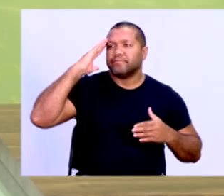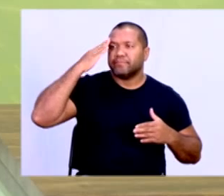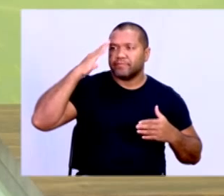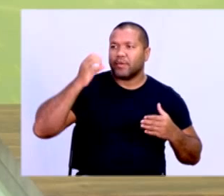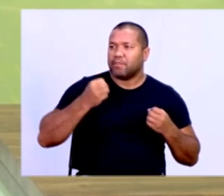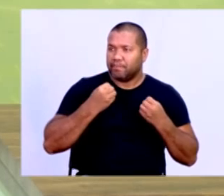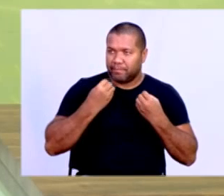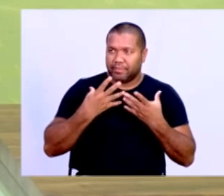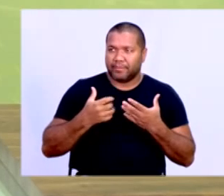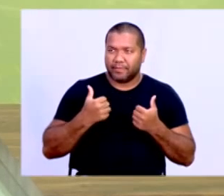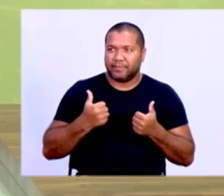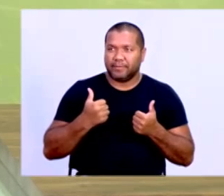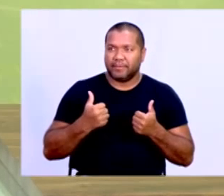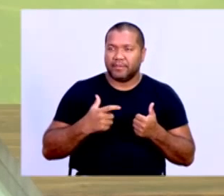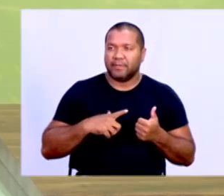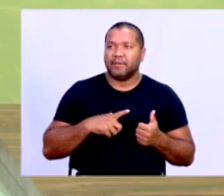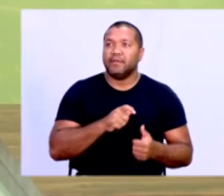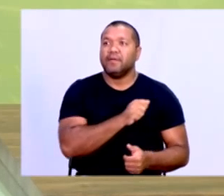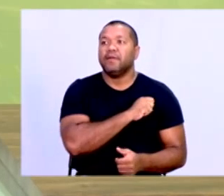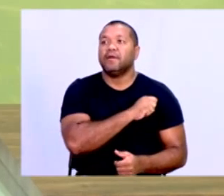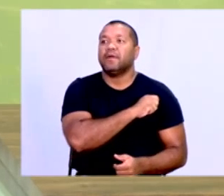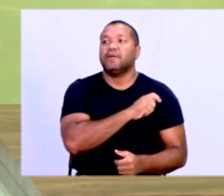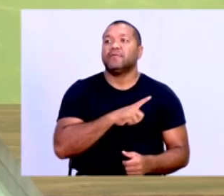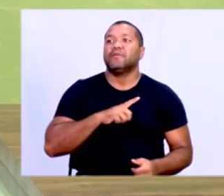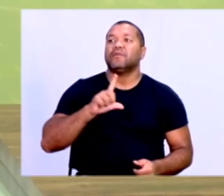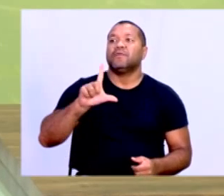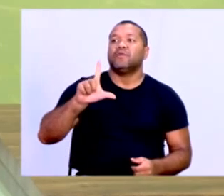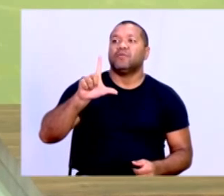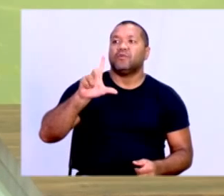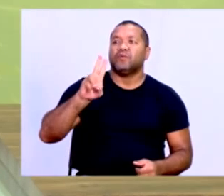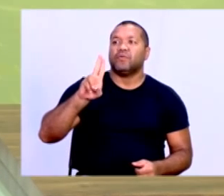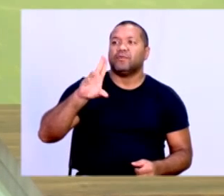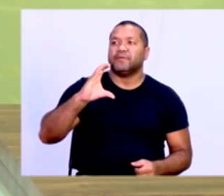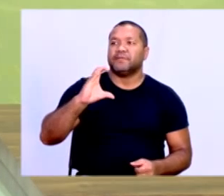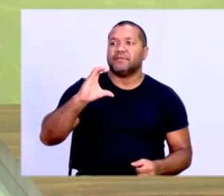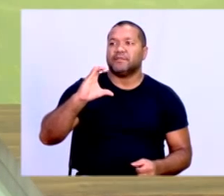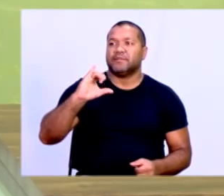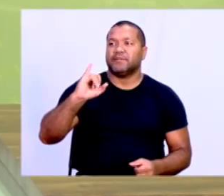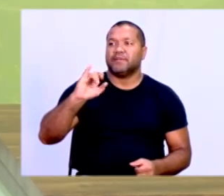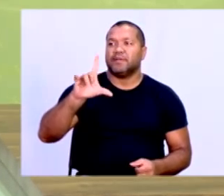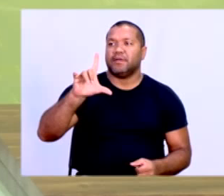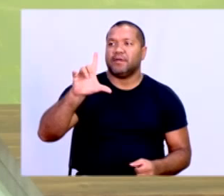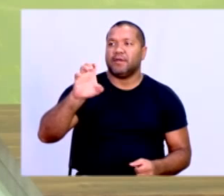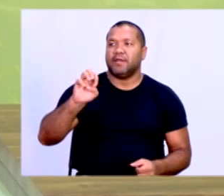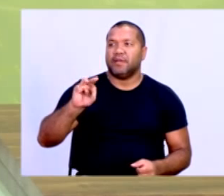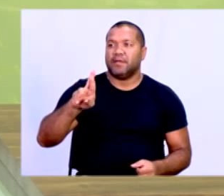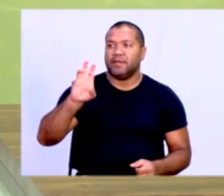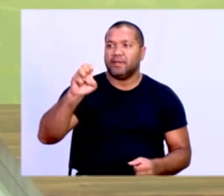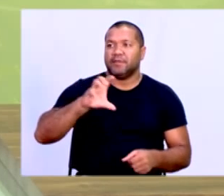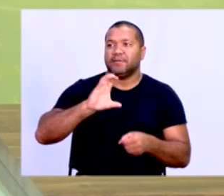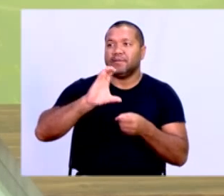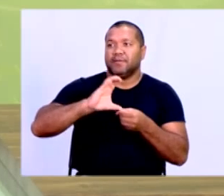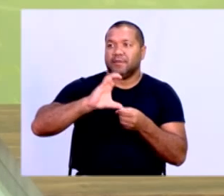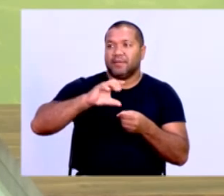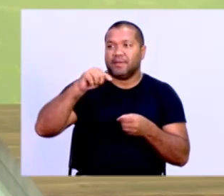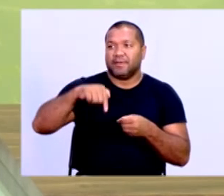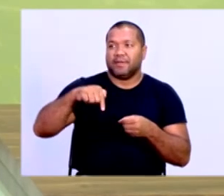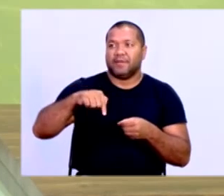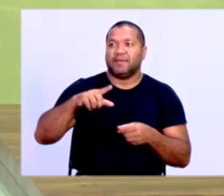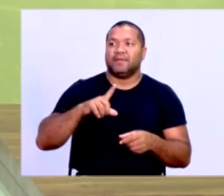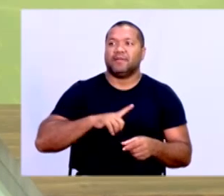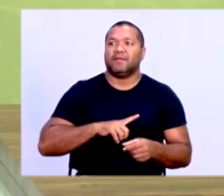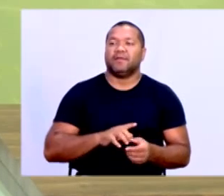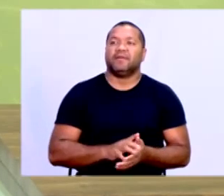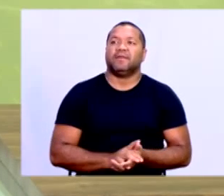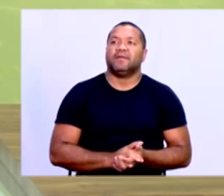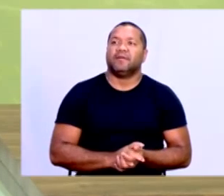bom. Aluna Lucileide, do Polo de Candeias. Obrigada,